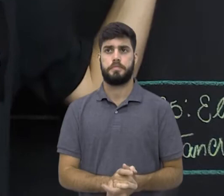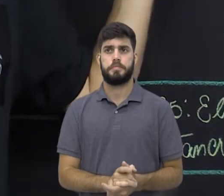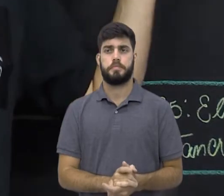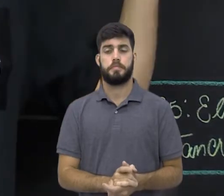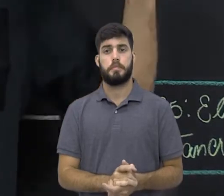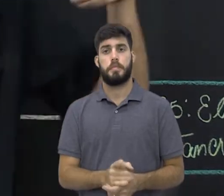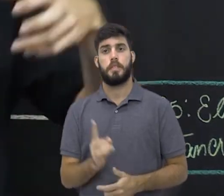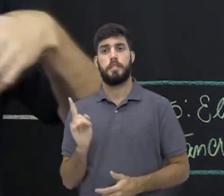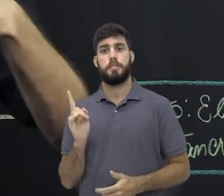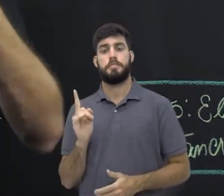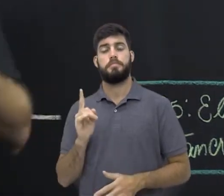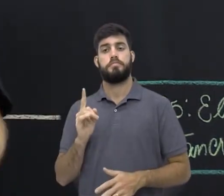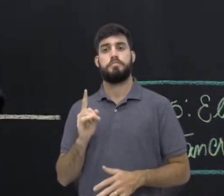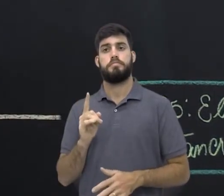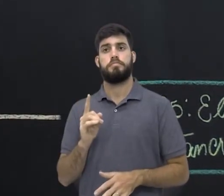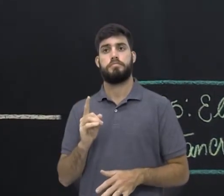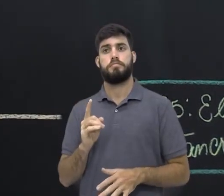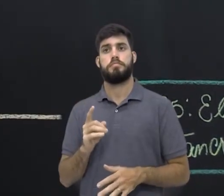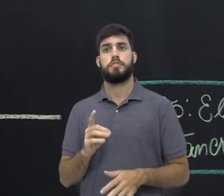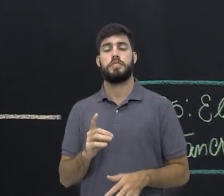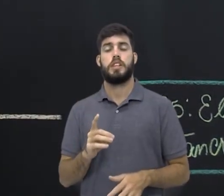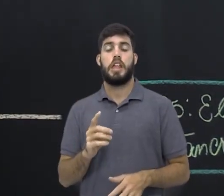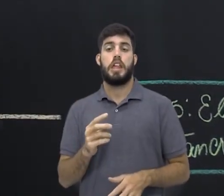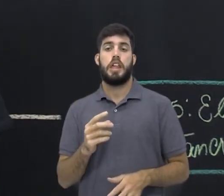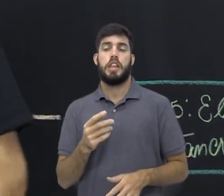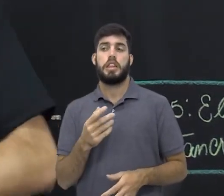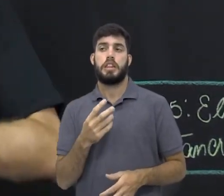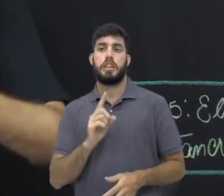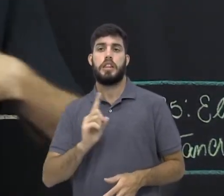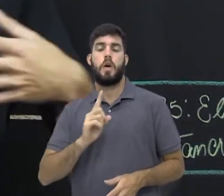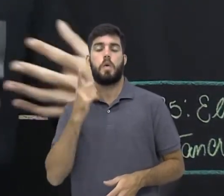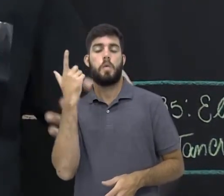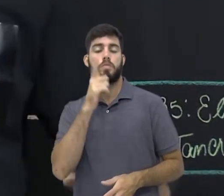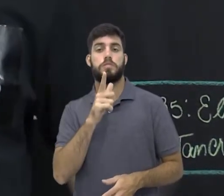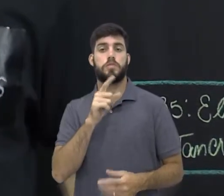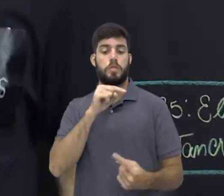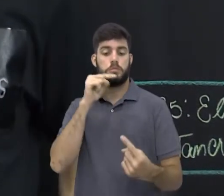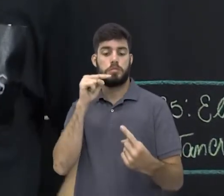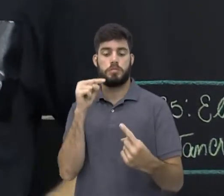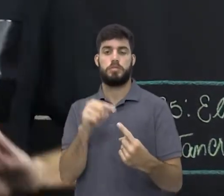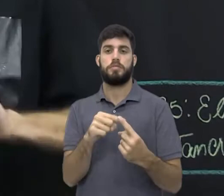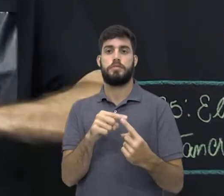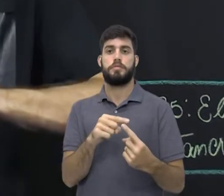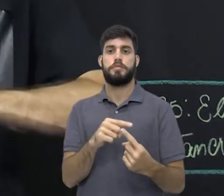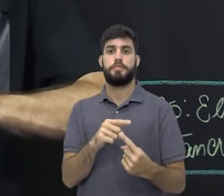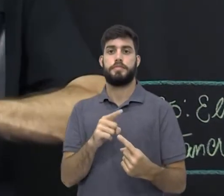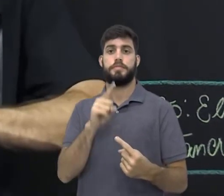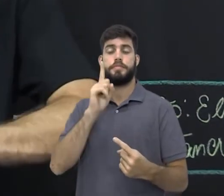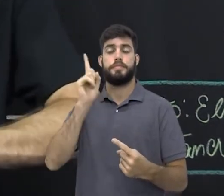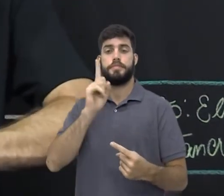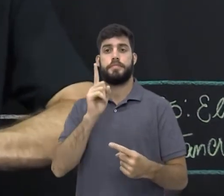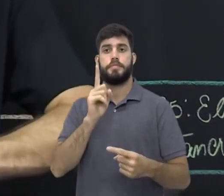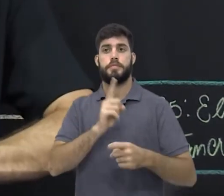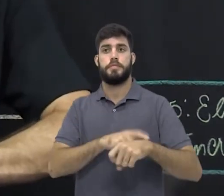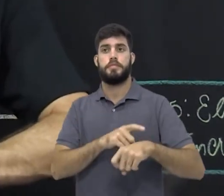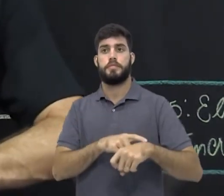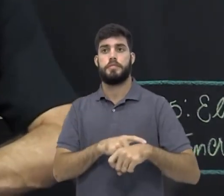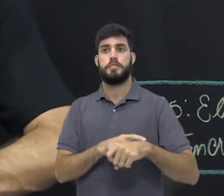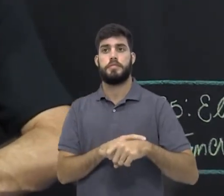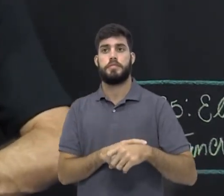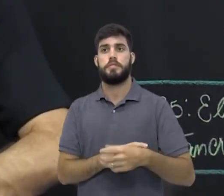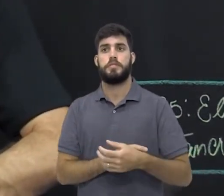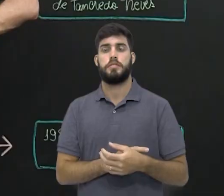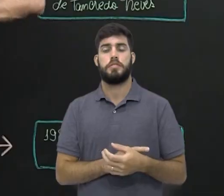essa campanha ela acabou não dando certo no seu objetivo original. O Congresso Nacional da época rejeitou a chamada Emenda Dante